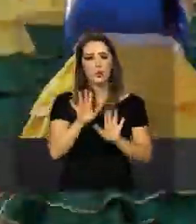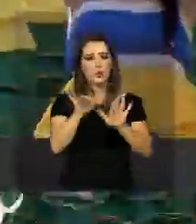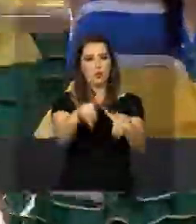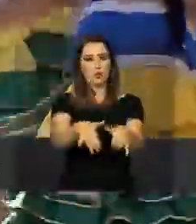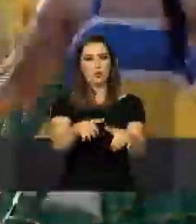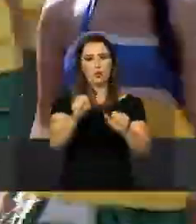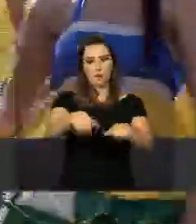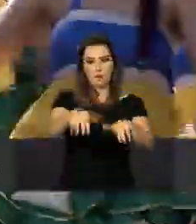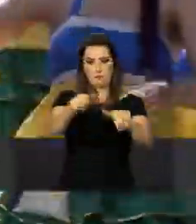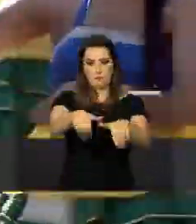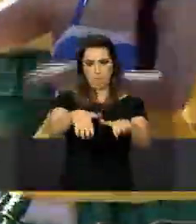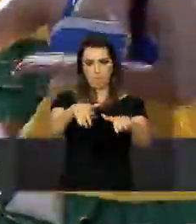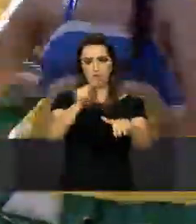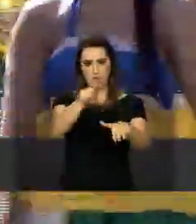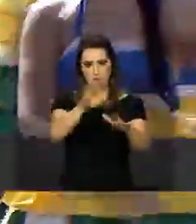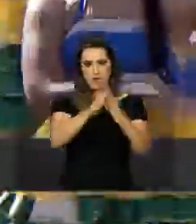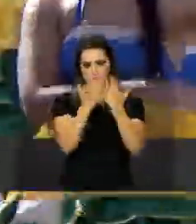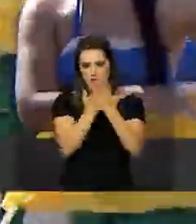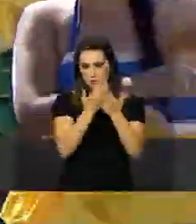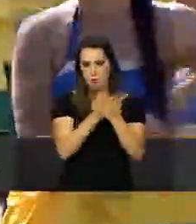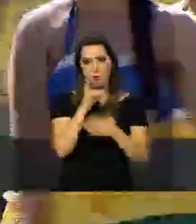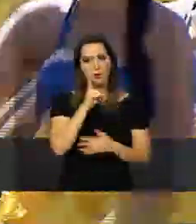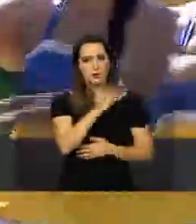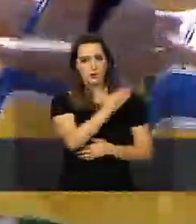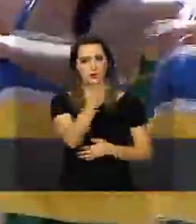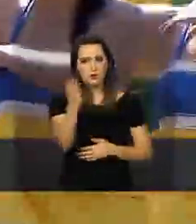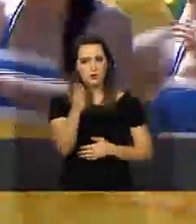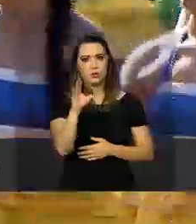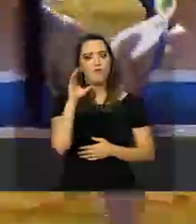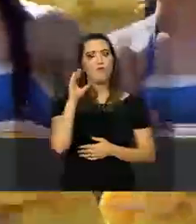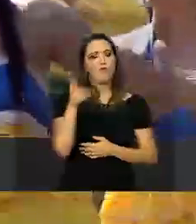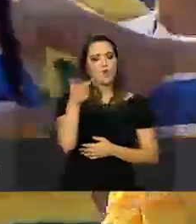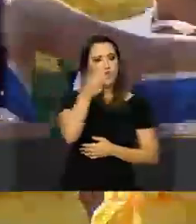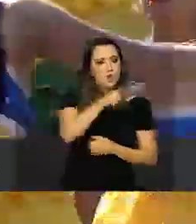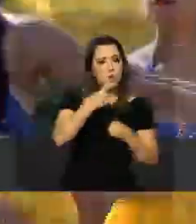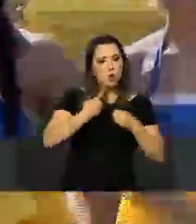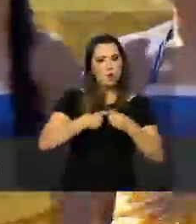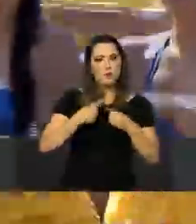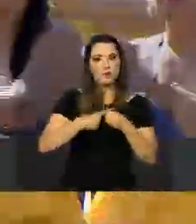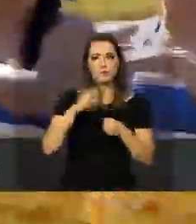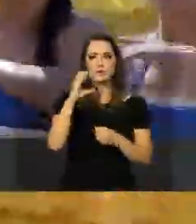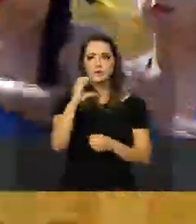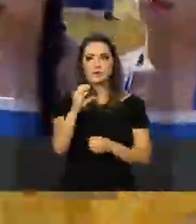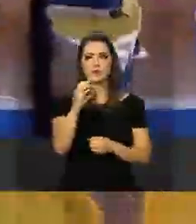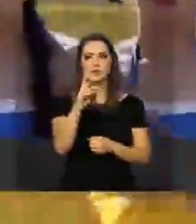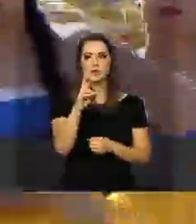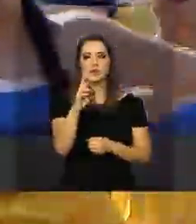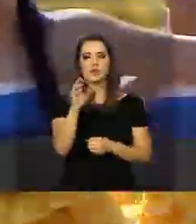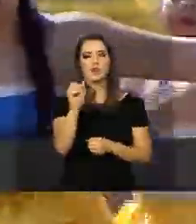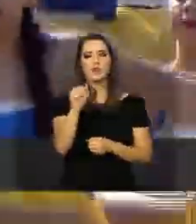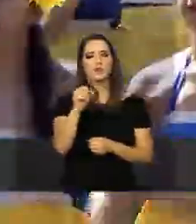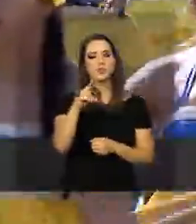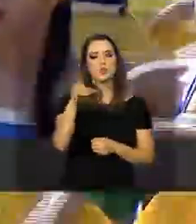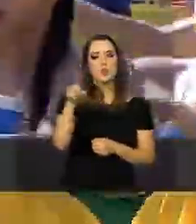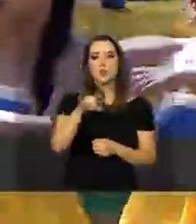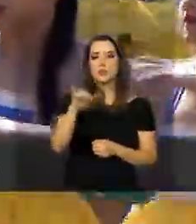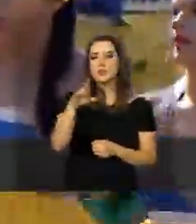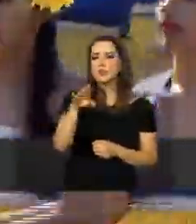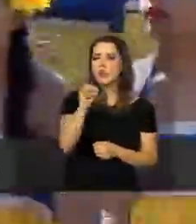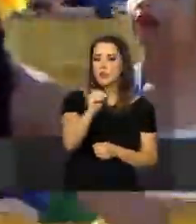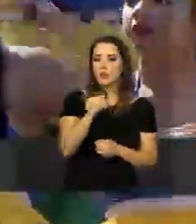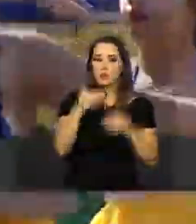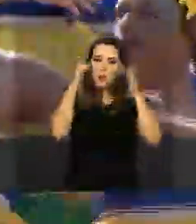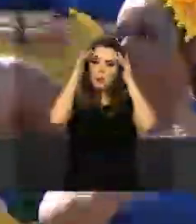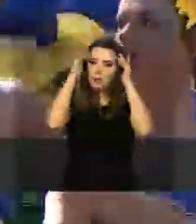aí o desfile das escolas, nós temos lá do Cruzeiro, homenagem a Chiquinha Gonzaga.